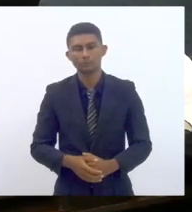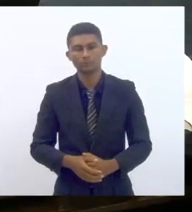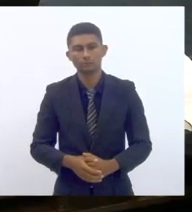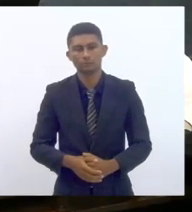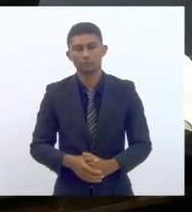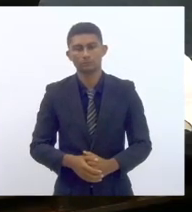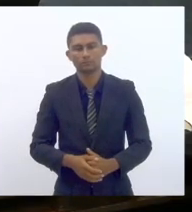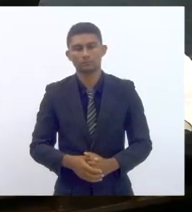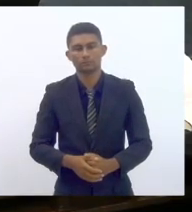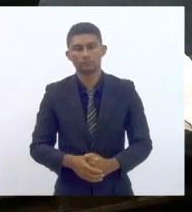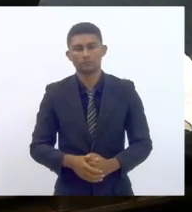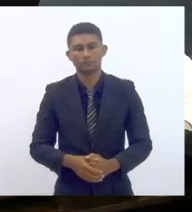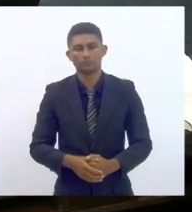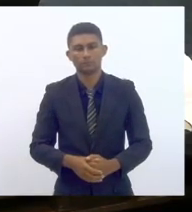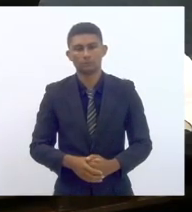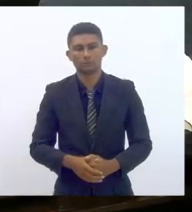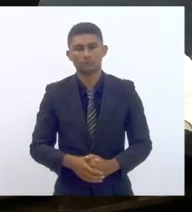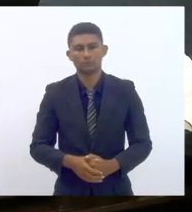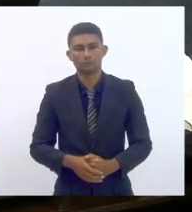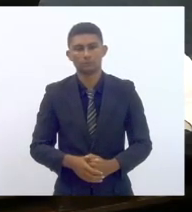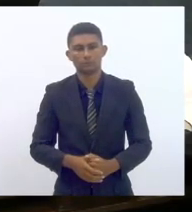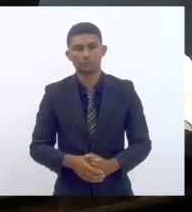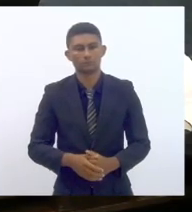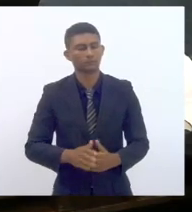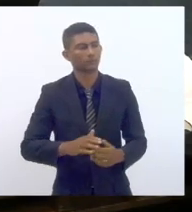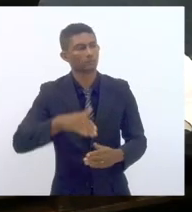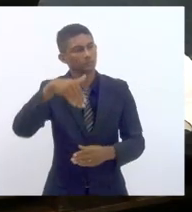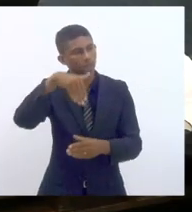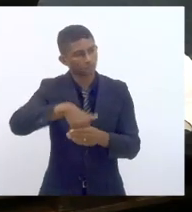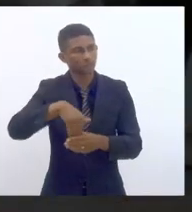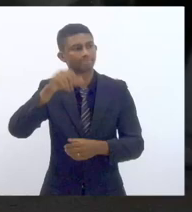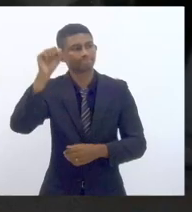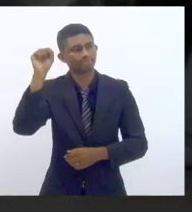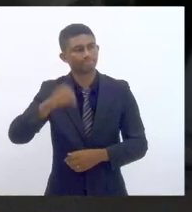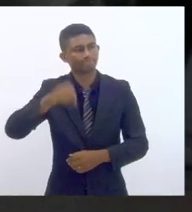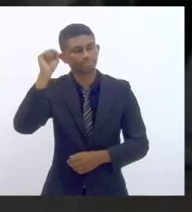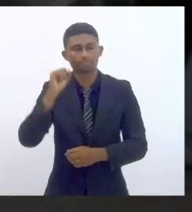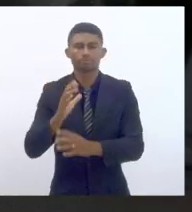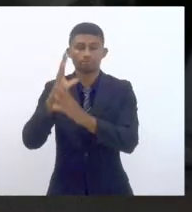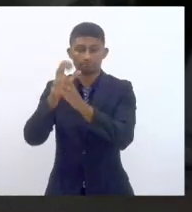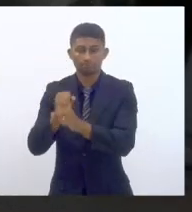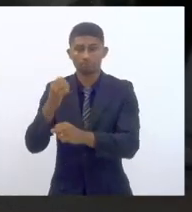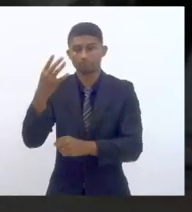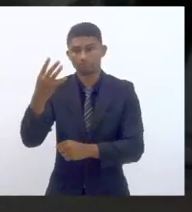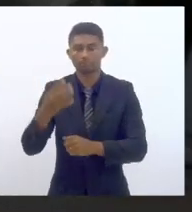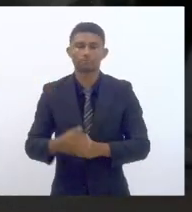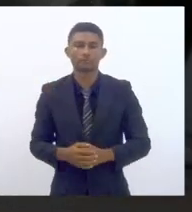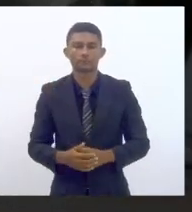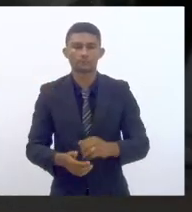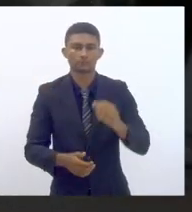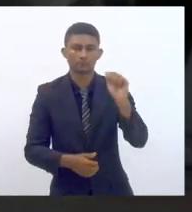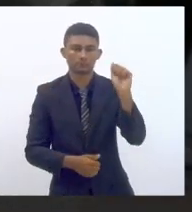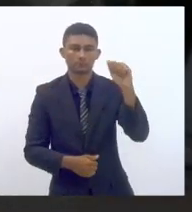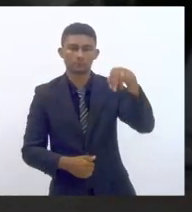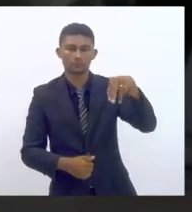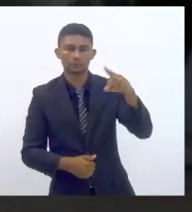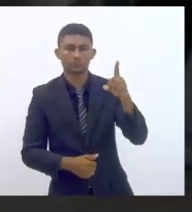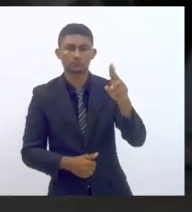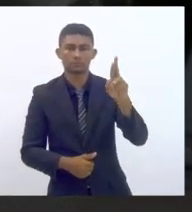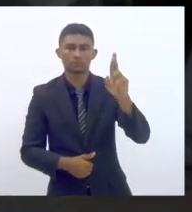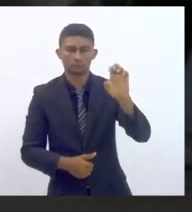Não, aqui não. Voto sim. Sim, 4. Deputado André Correia votou sim,